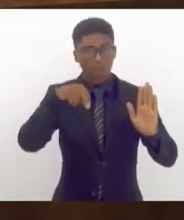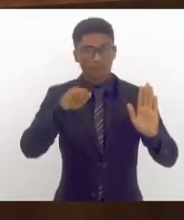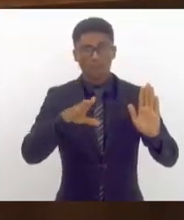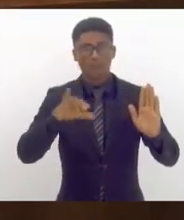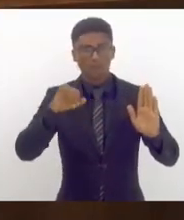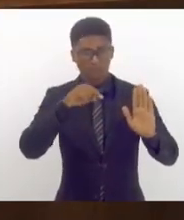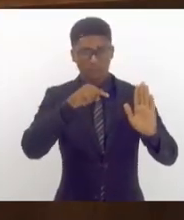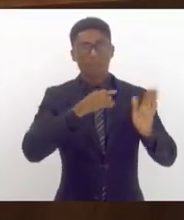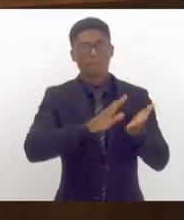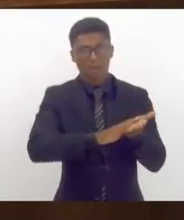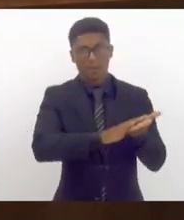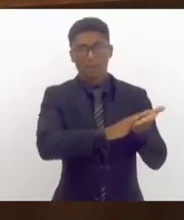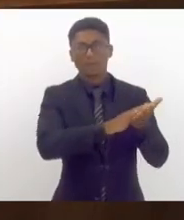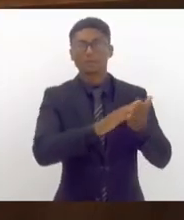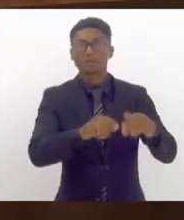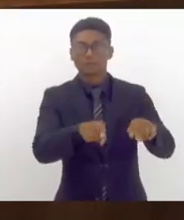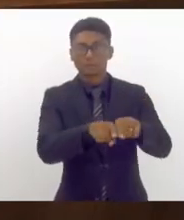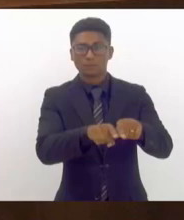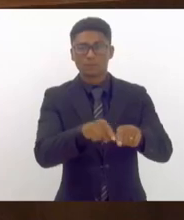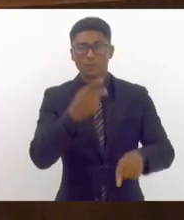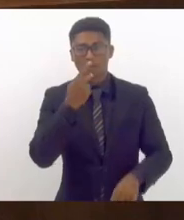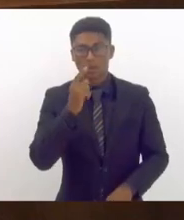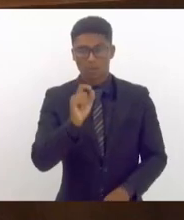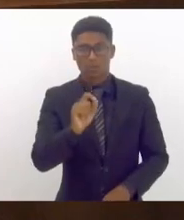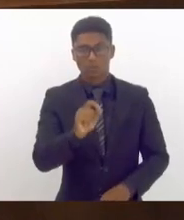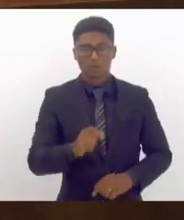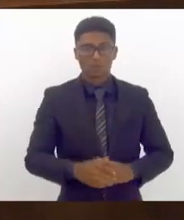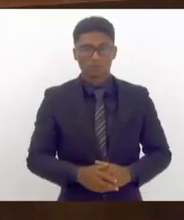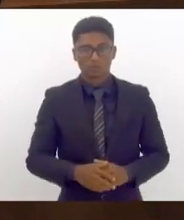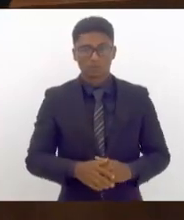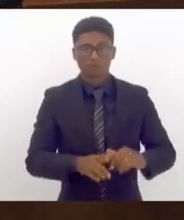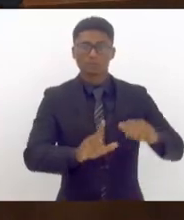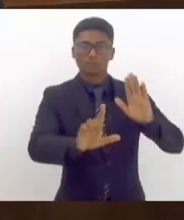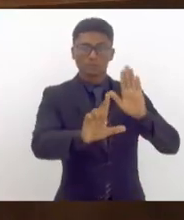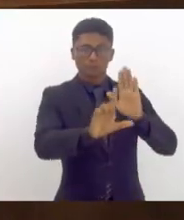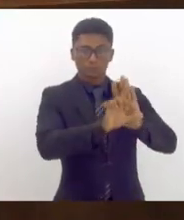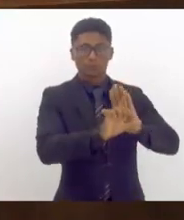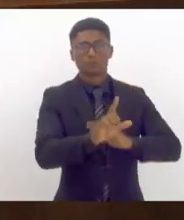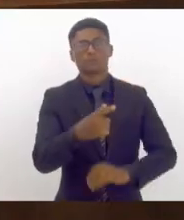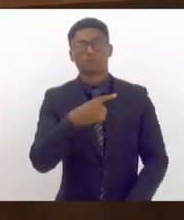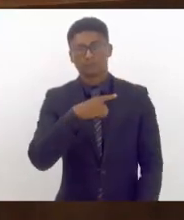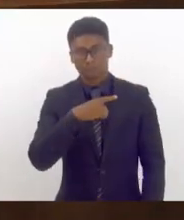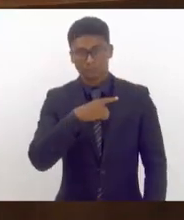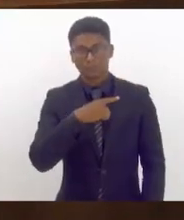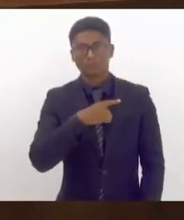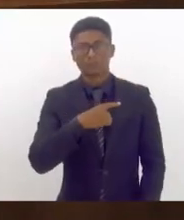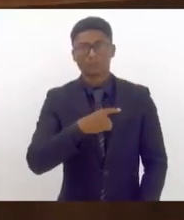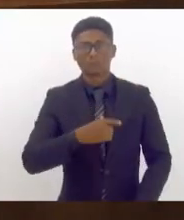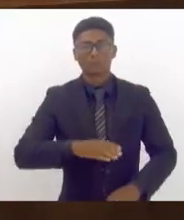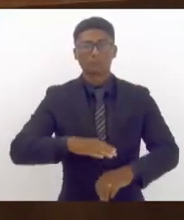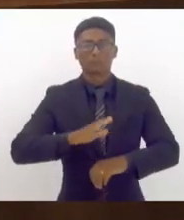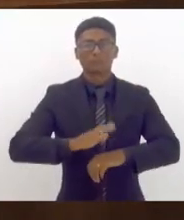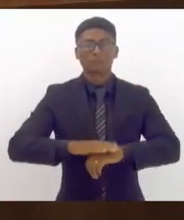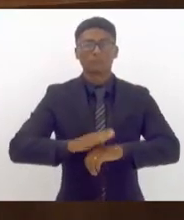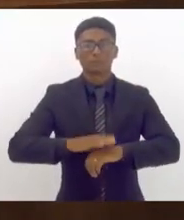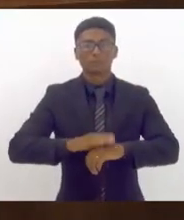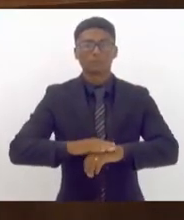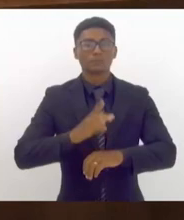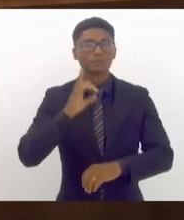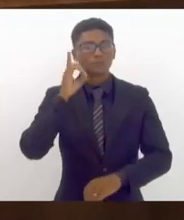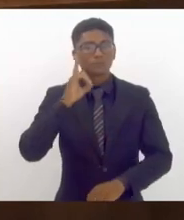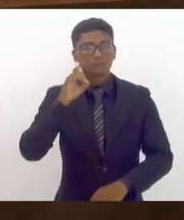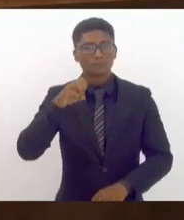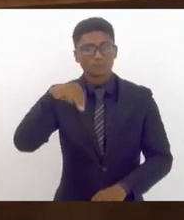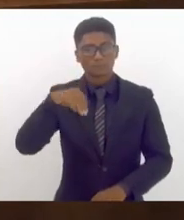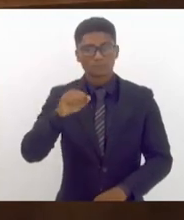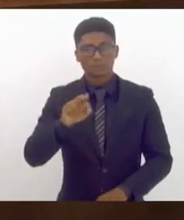mas queria ressaltar também que existe uma lei de autoria da nobre parlamentar deputada